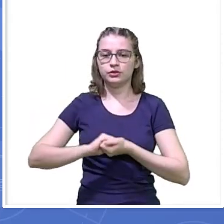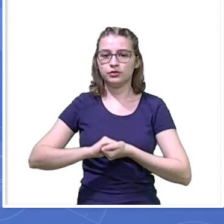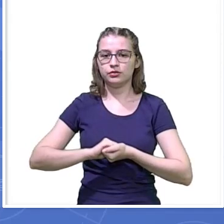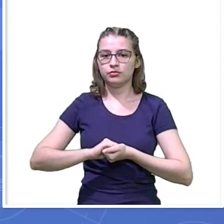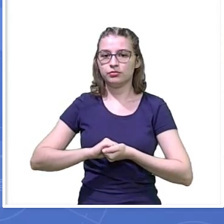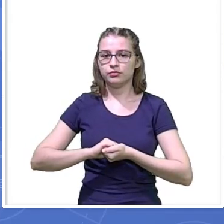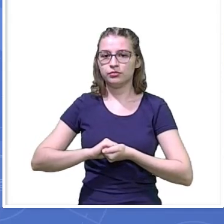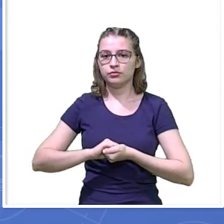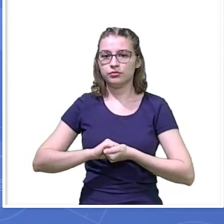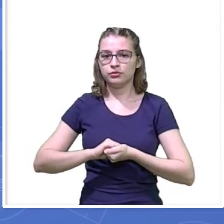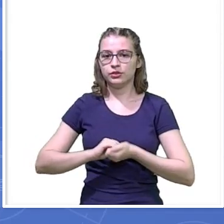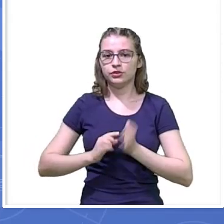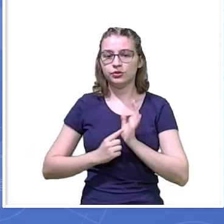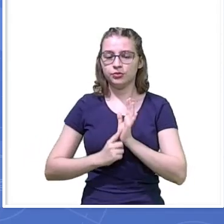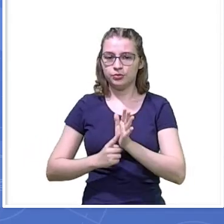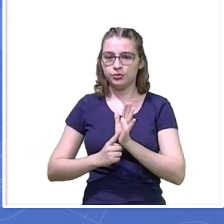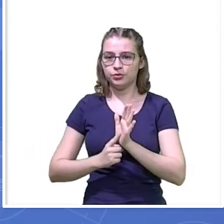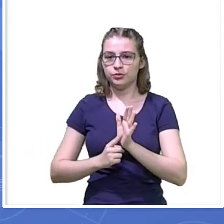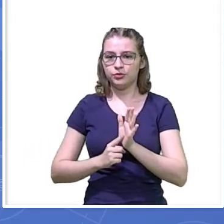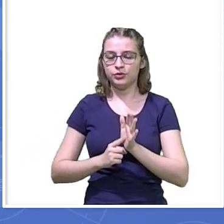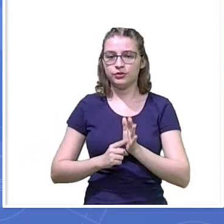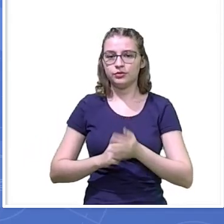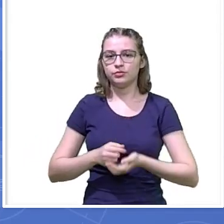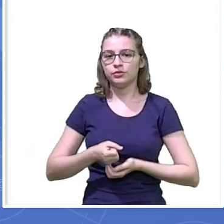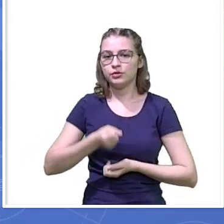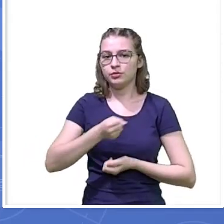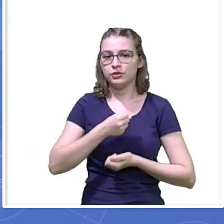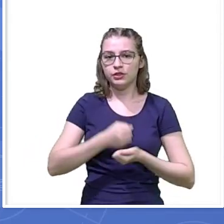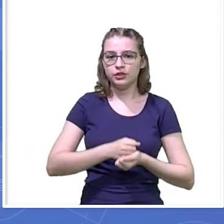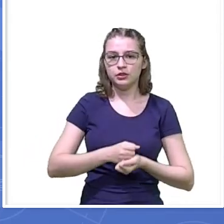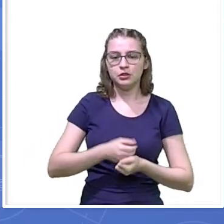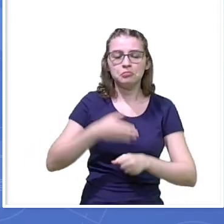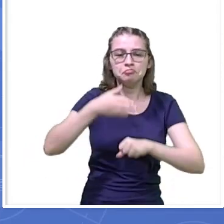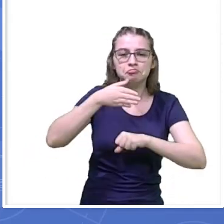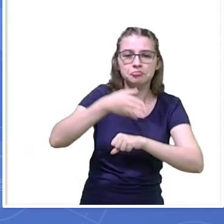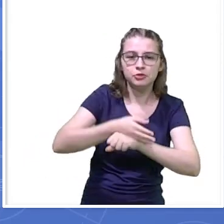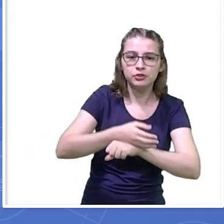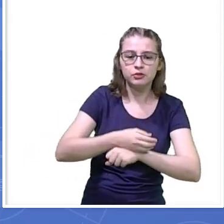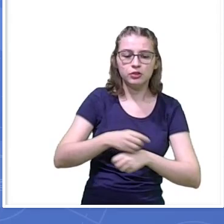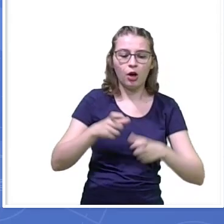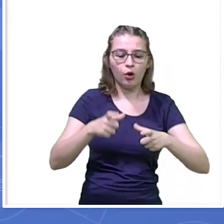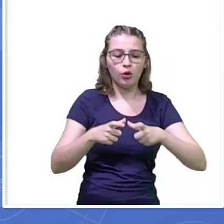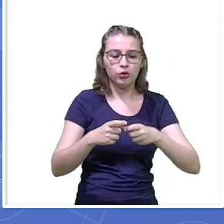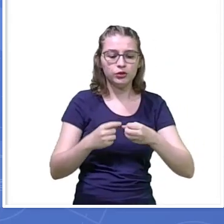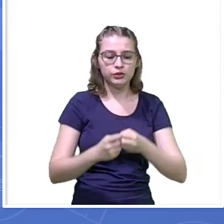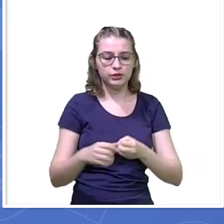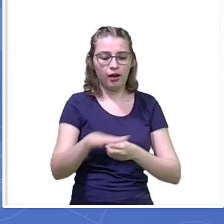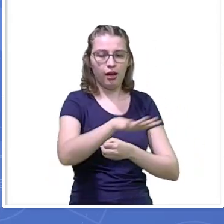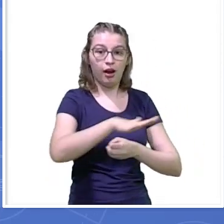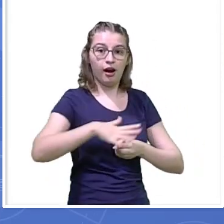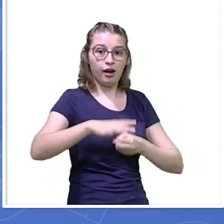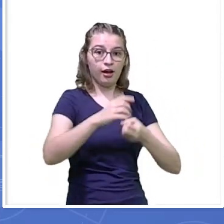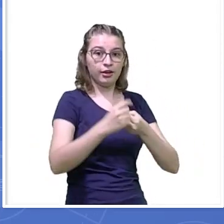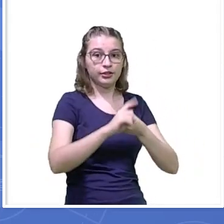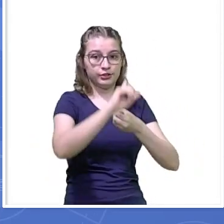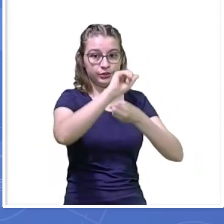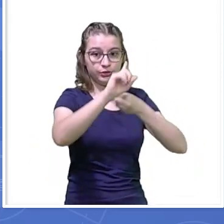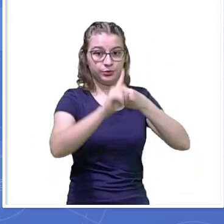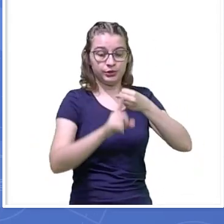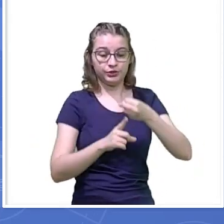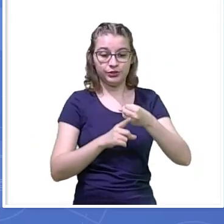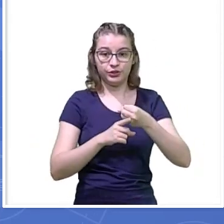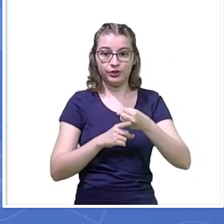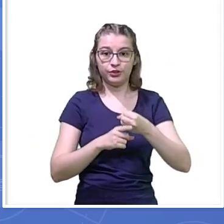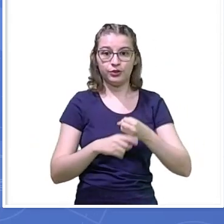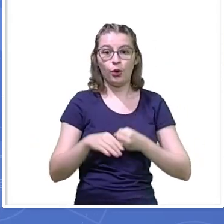que mostra uma reportagem de um repórter que visitou a área onde fica o meridiano de Greenwich, né, a área lá que fica em Londres,